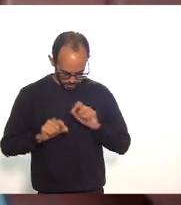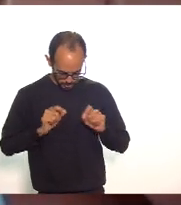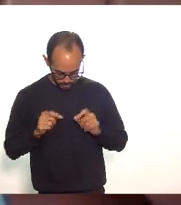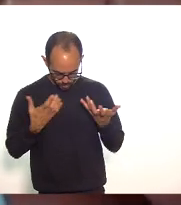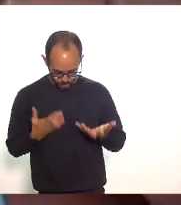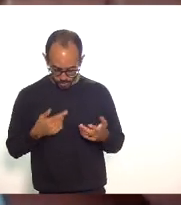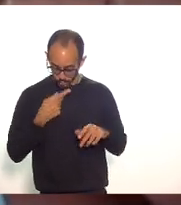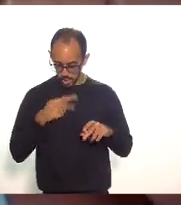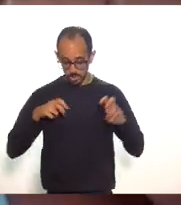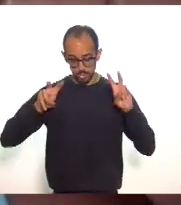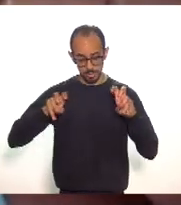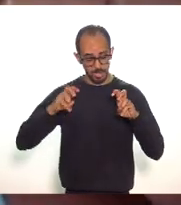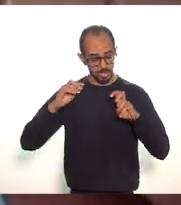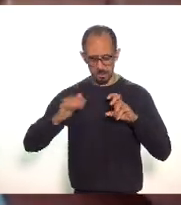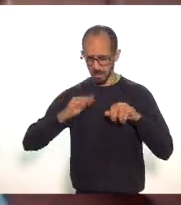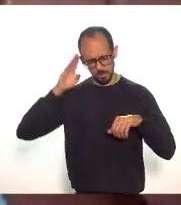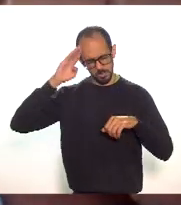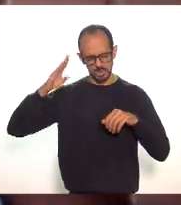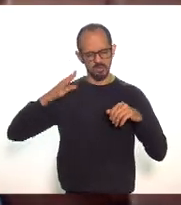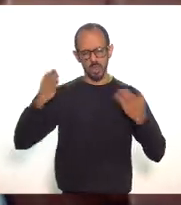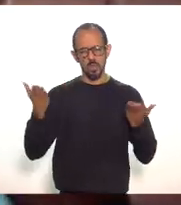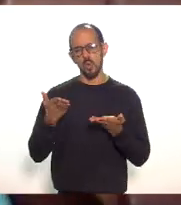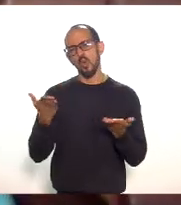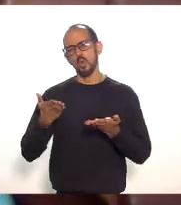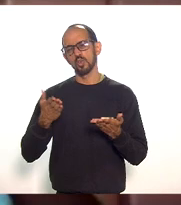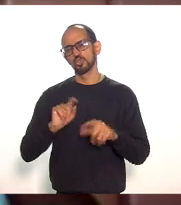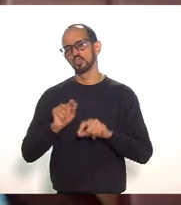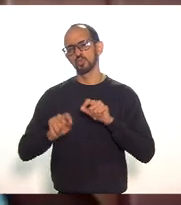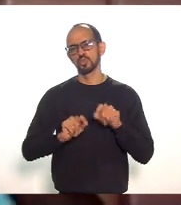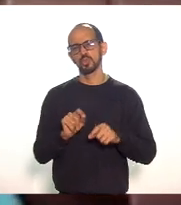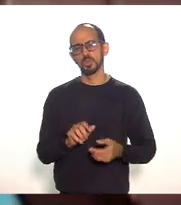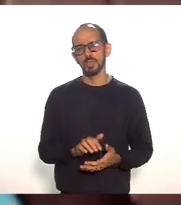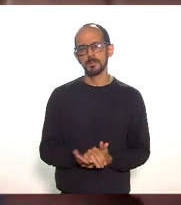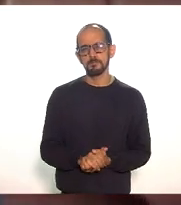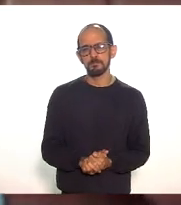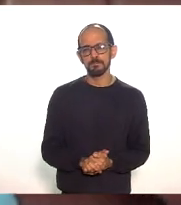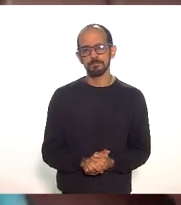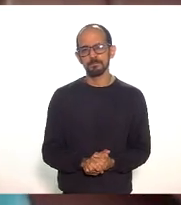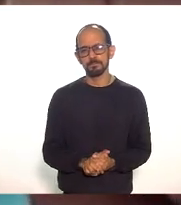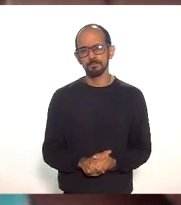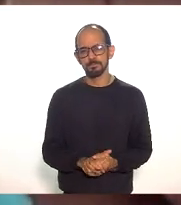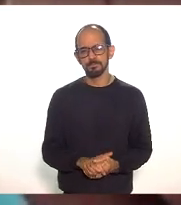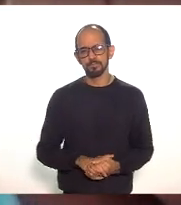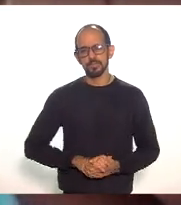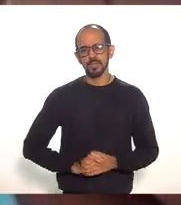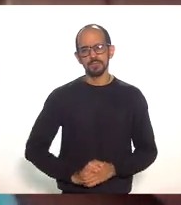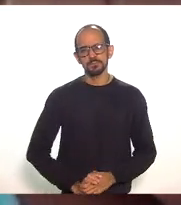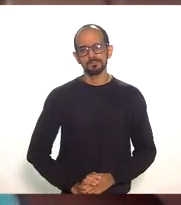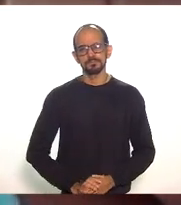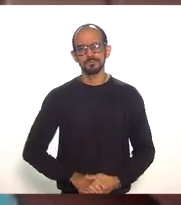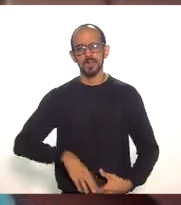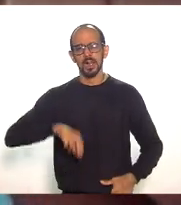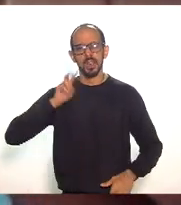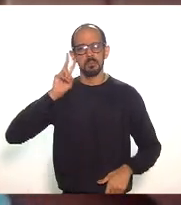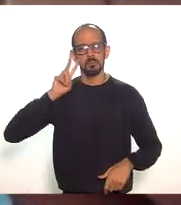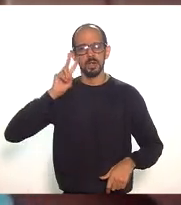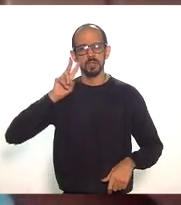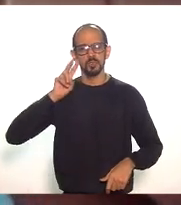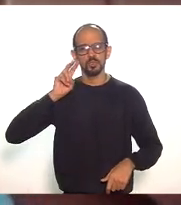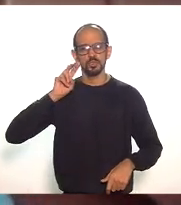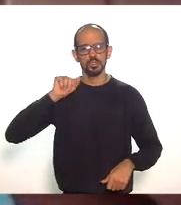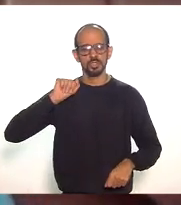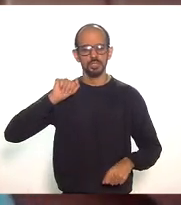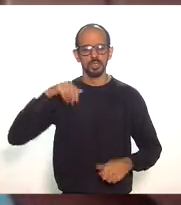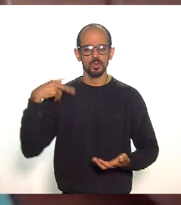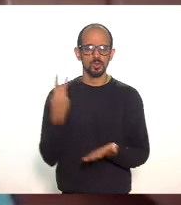tema central da minha fala hoje, nesse expediente final, lembrando que nós tivemos aí um hiato,